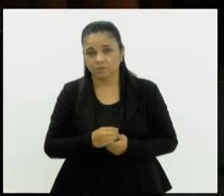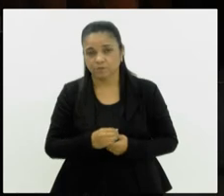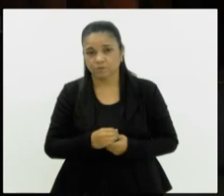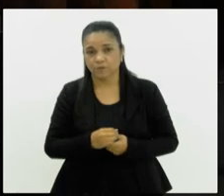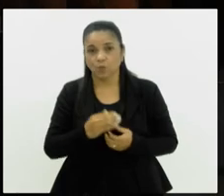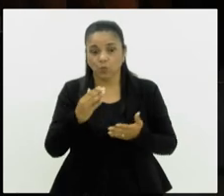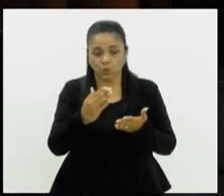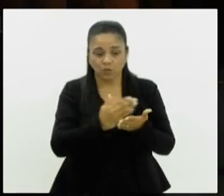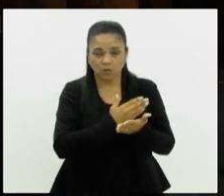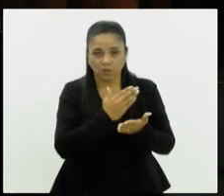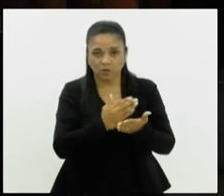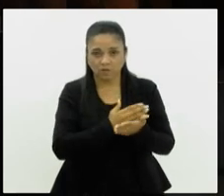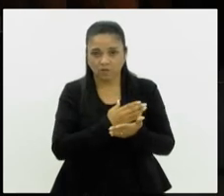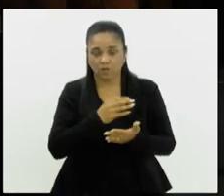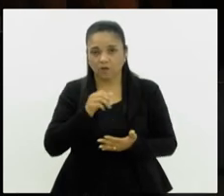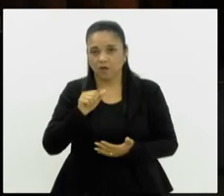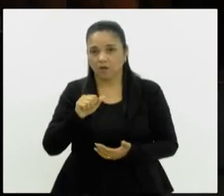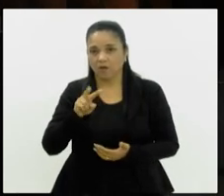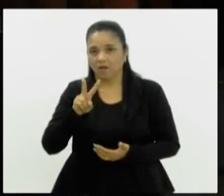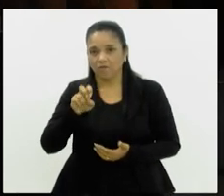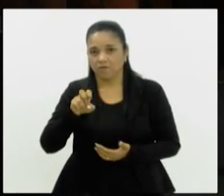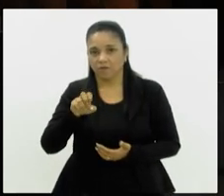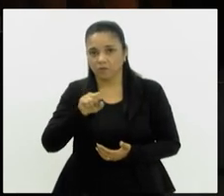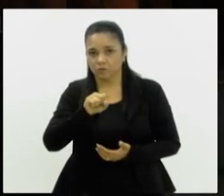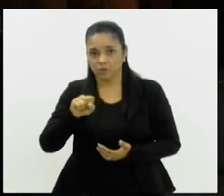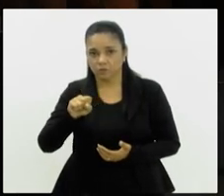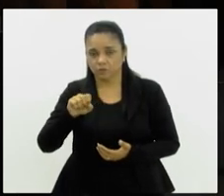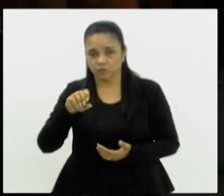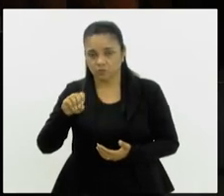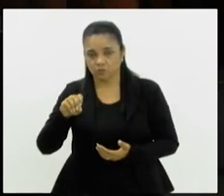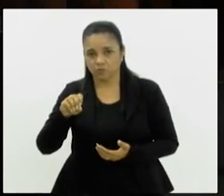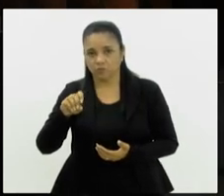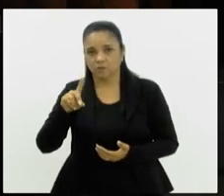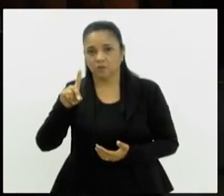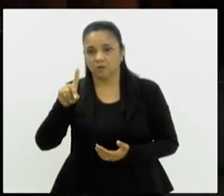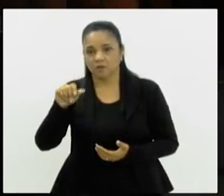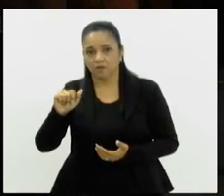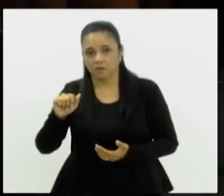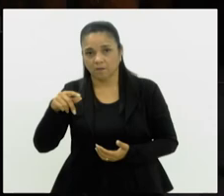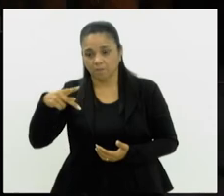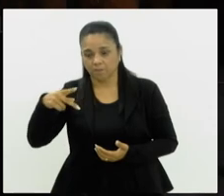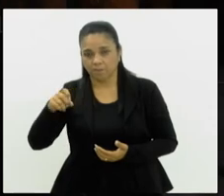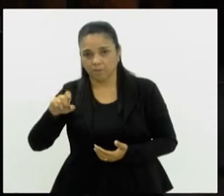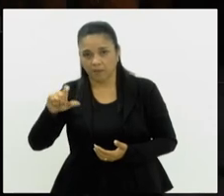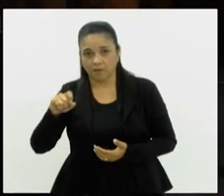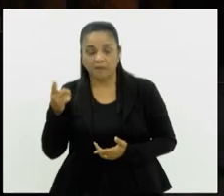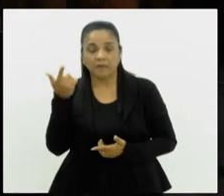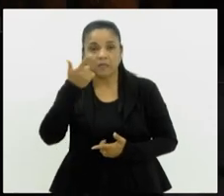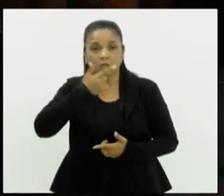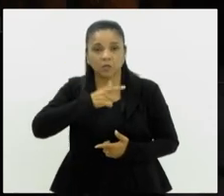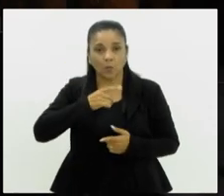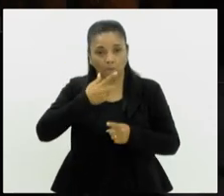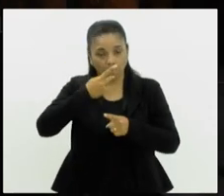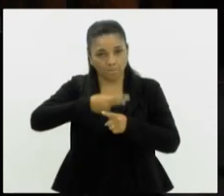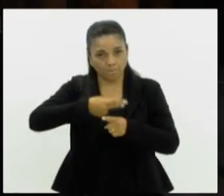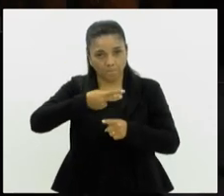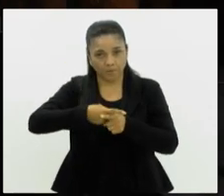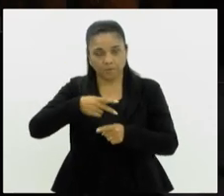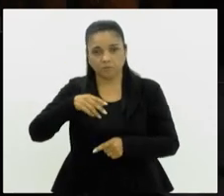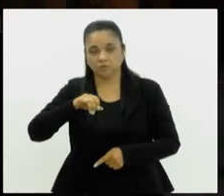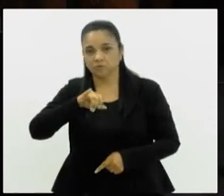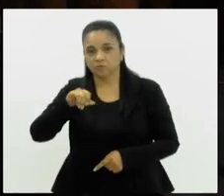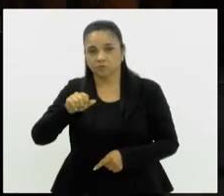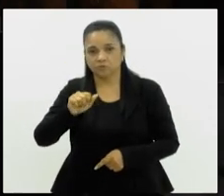o livro O Avesso da Pele, um livro que ganhou o prêmio Jabuti em 2021, dos principais prêmios da